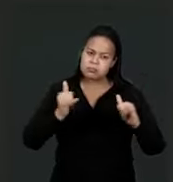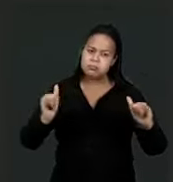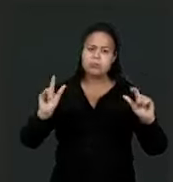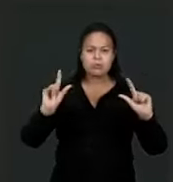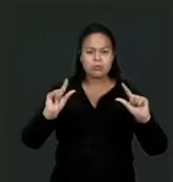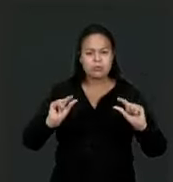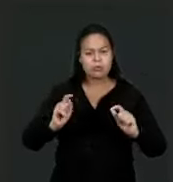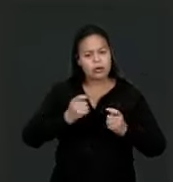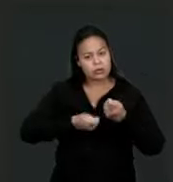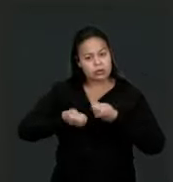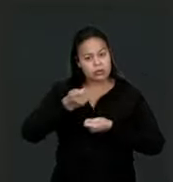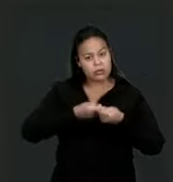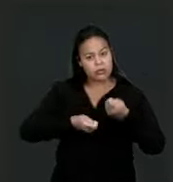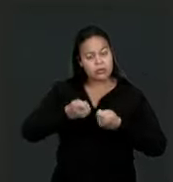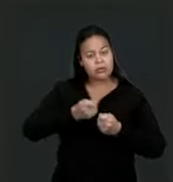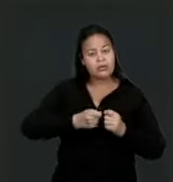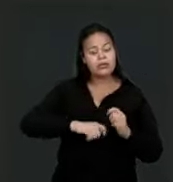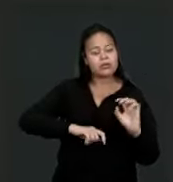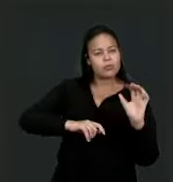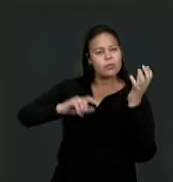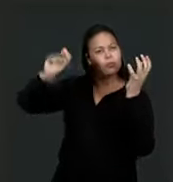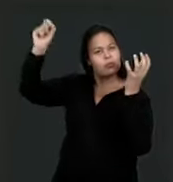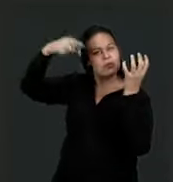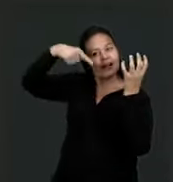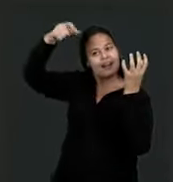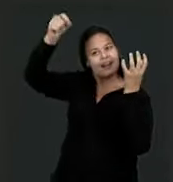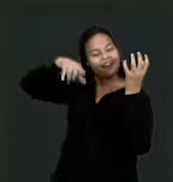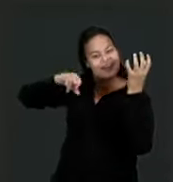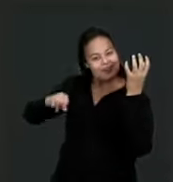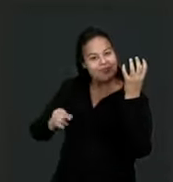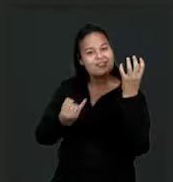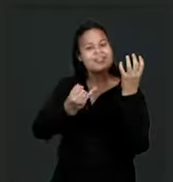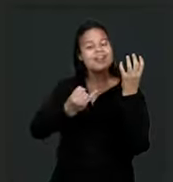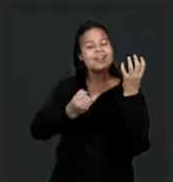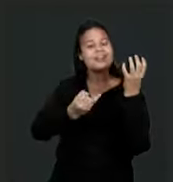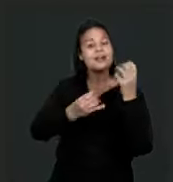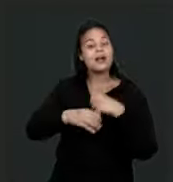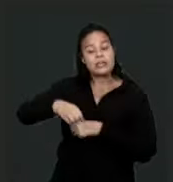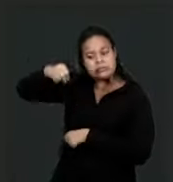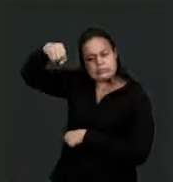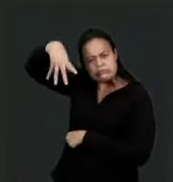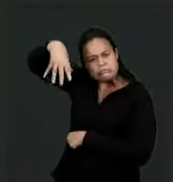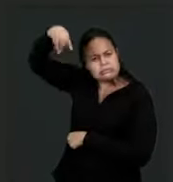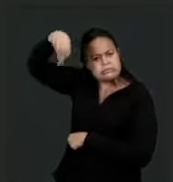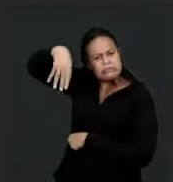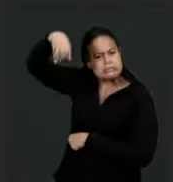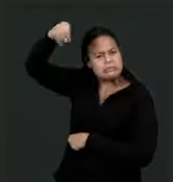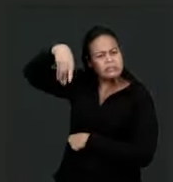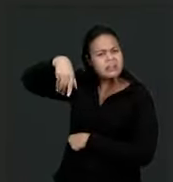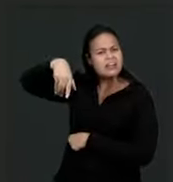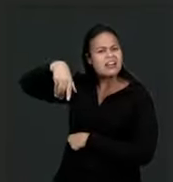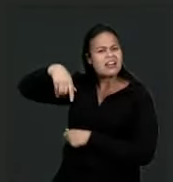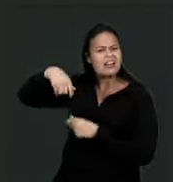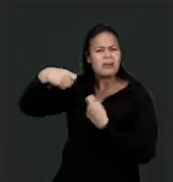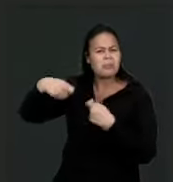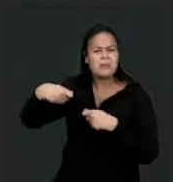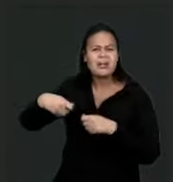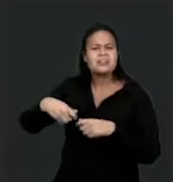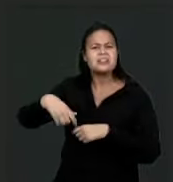natural. Não acenda as lâmpadas em horários, onde não é necessário.